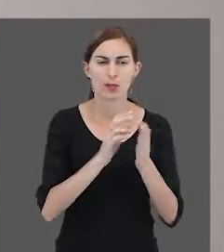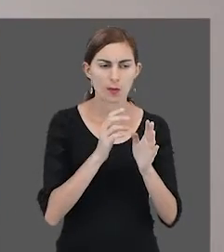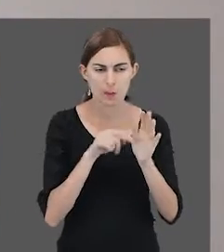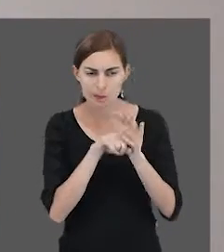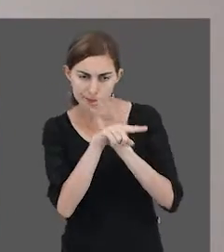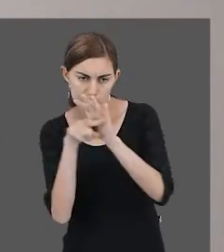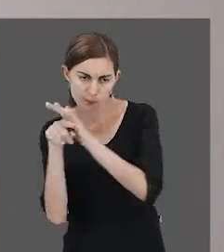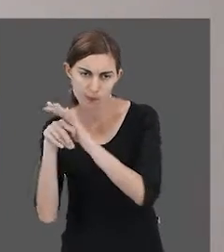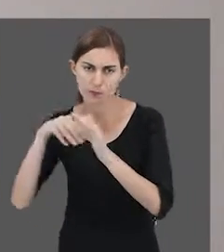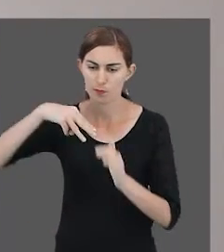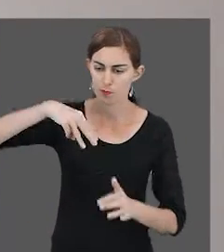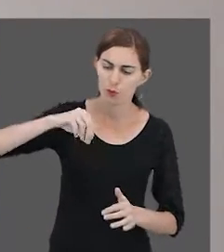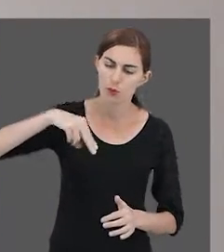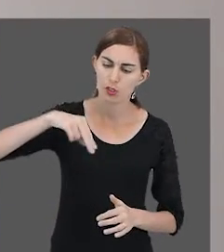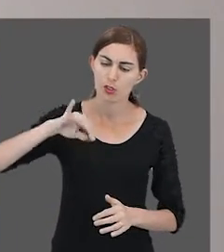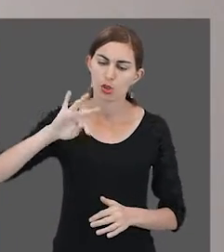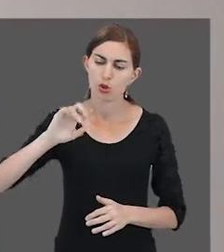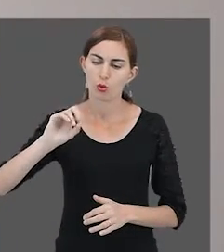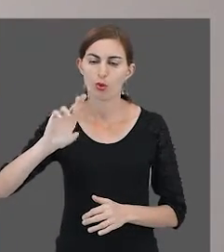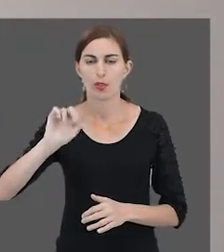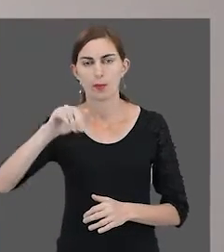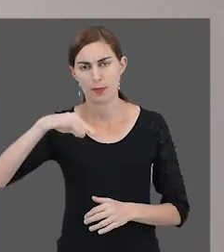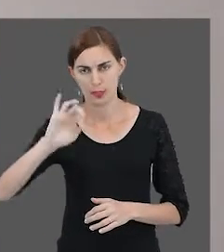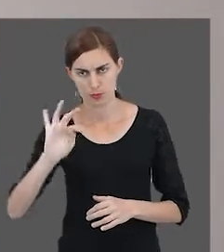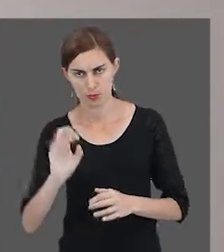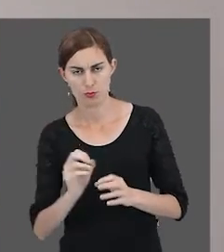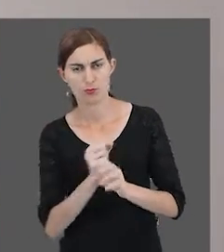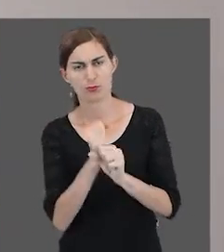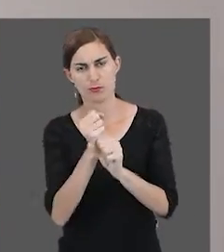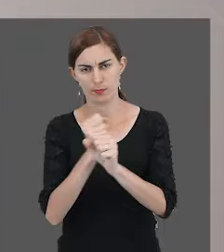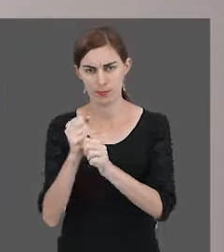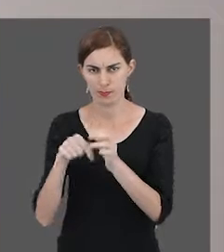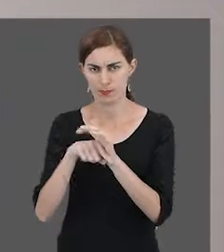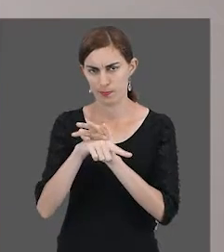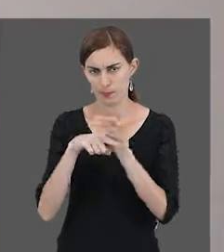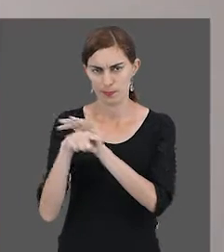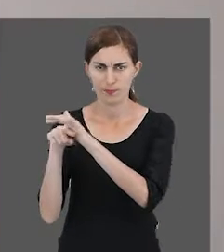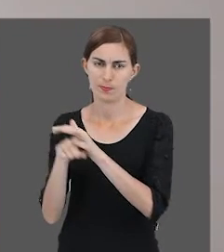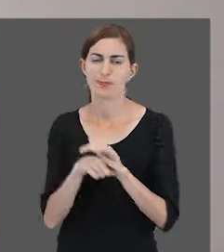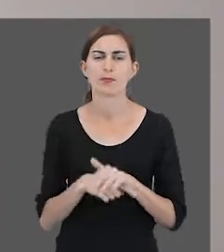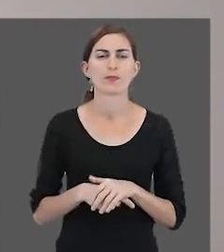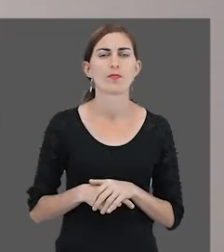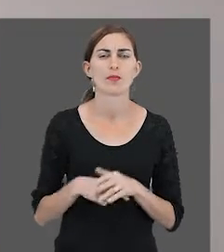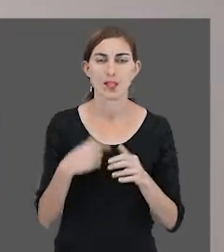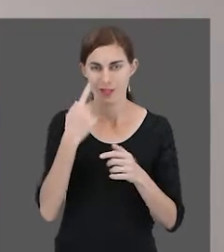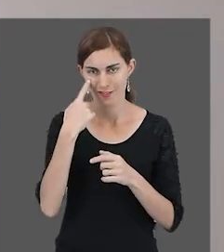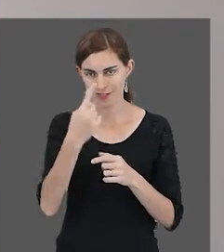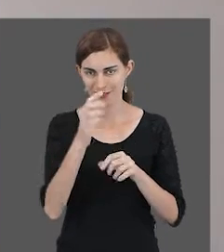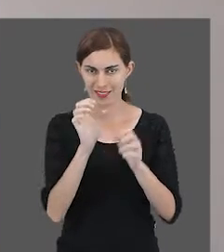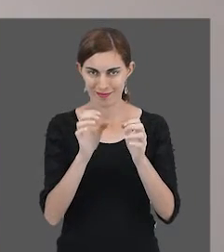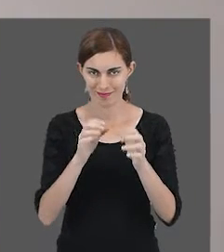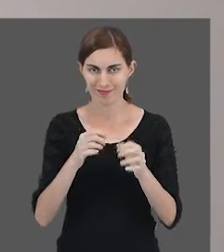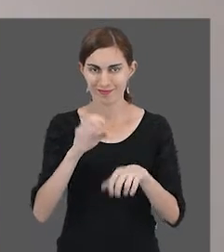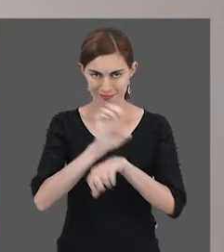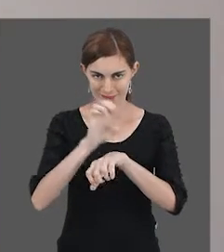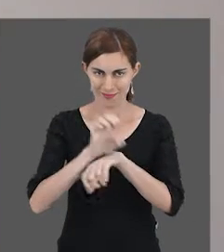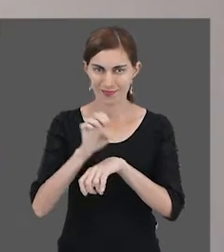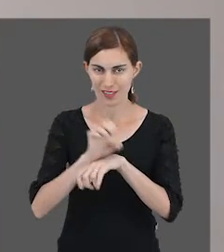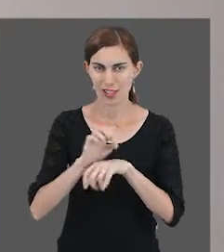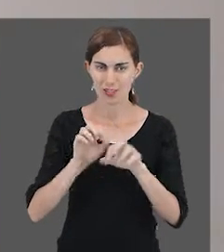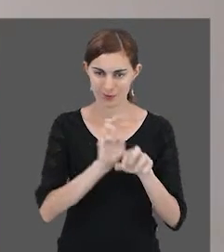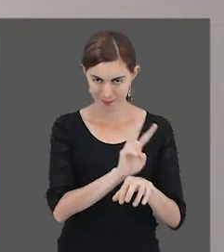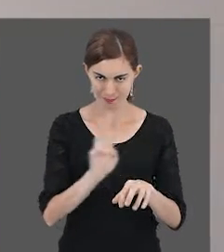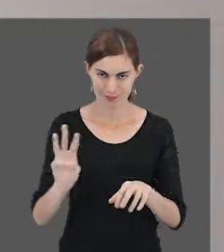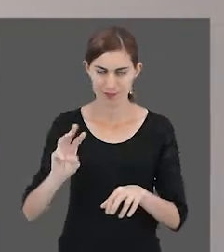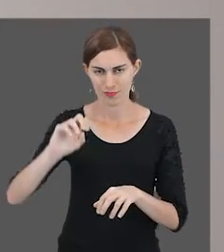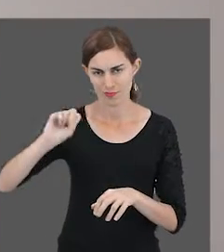monitora a execução dessas despesas. E uma coisa interessante, se você for lá no balanço do Estado, lá no site da